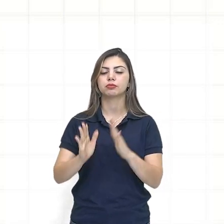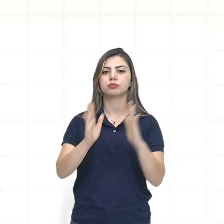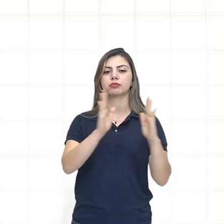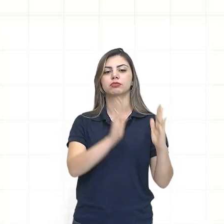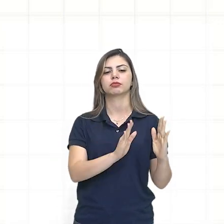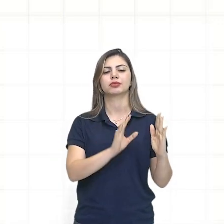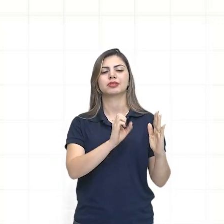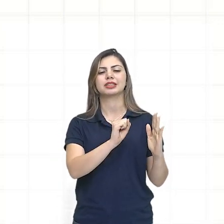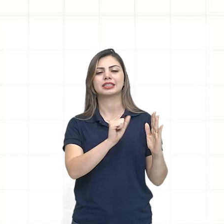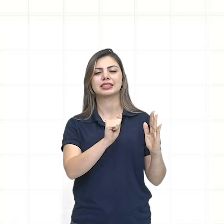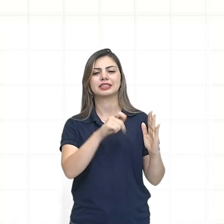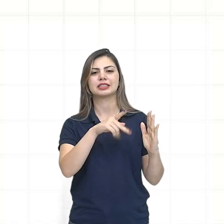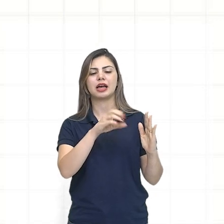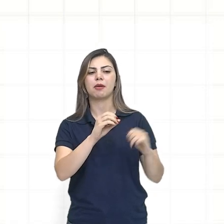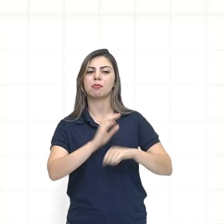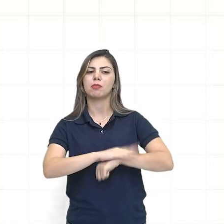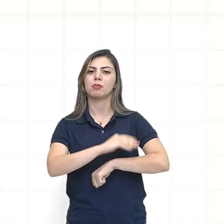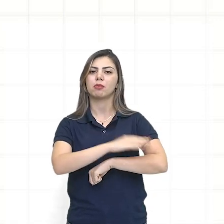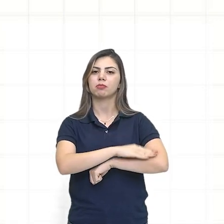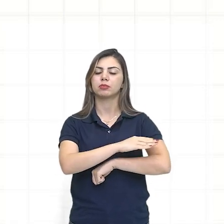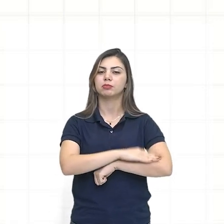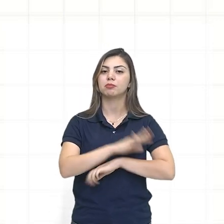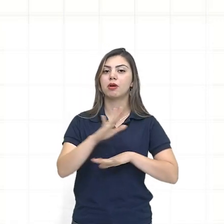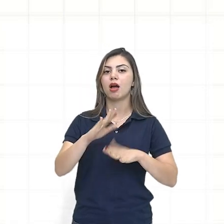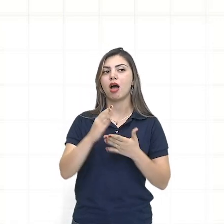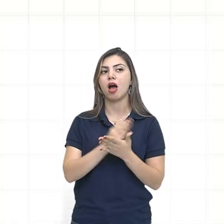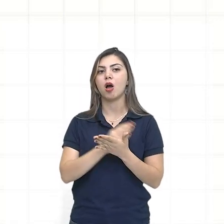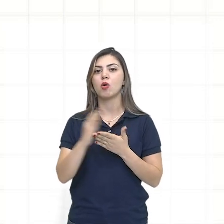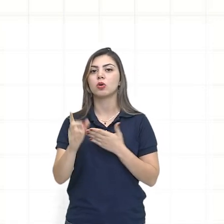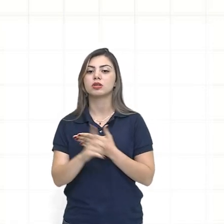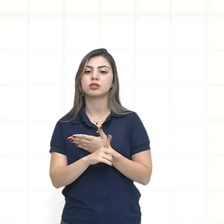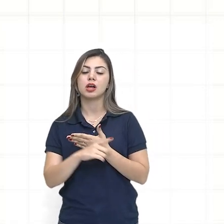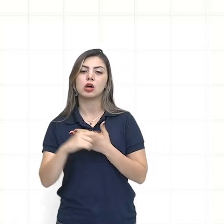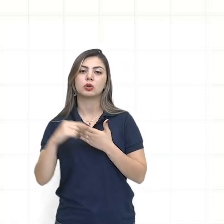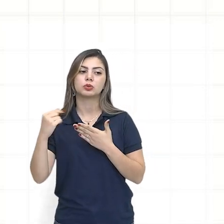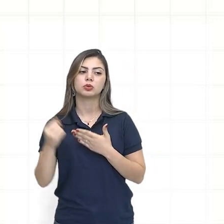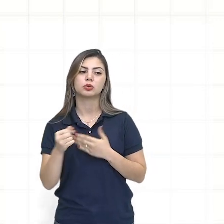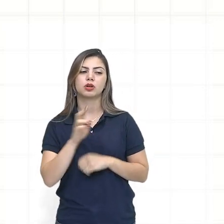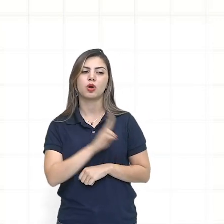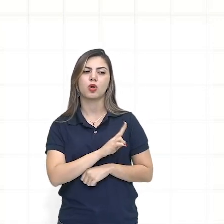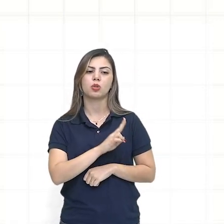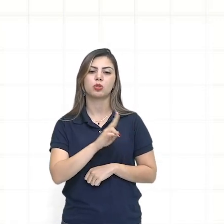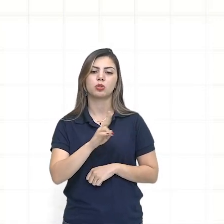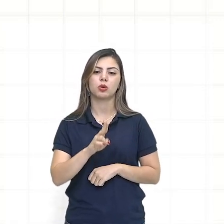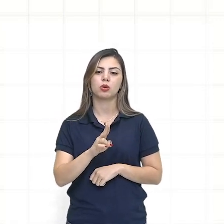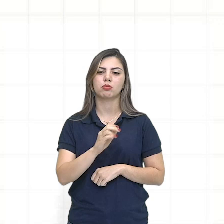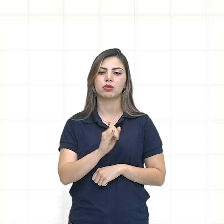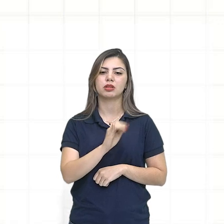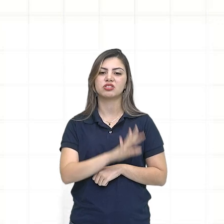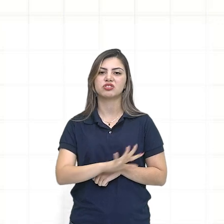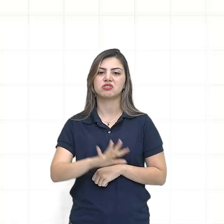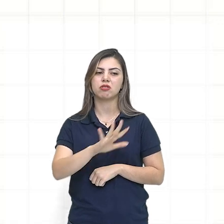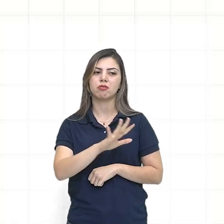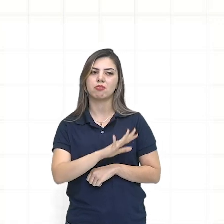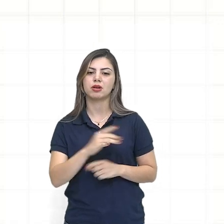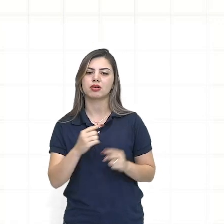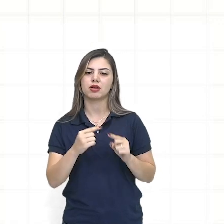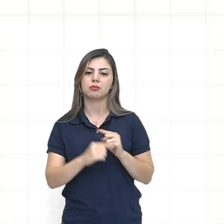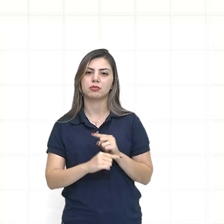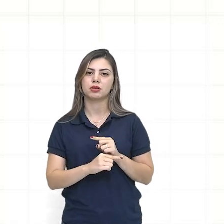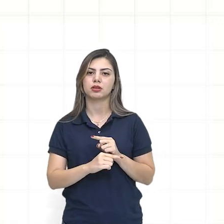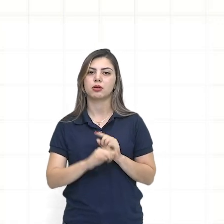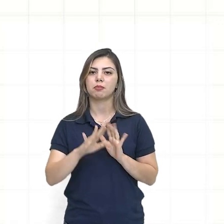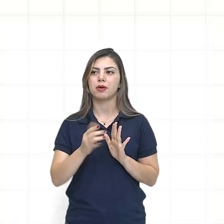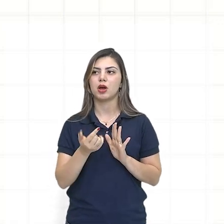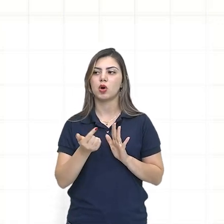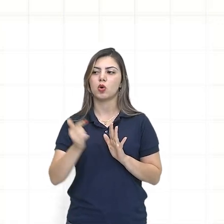o sapo. Alguns autores, tá, pessoal, não chamam, né, não associam a imagem com o sapo, e sim um girino,